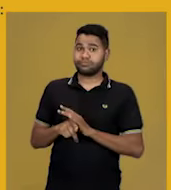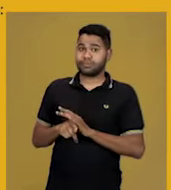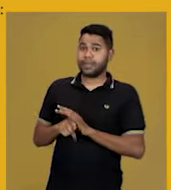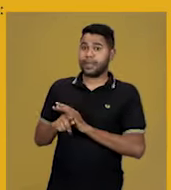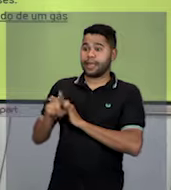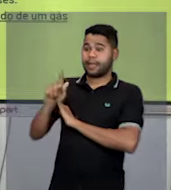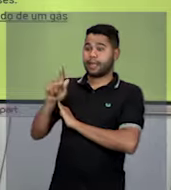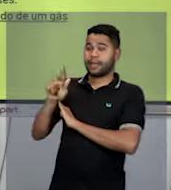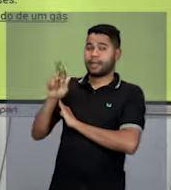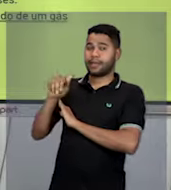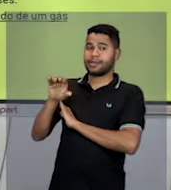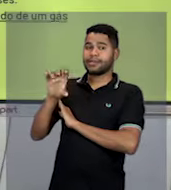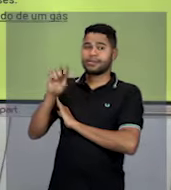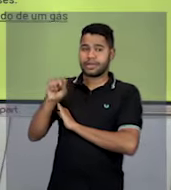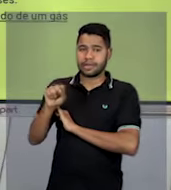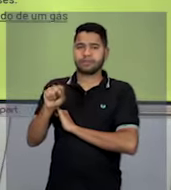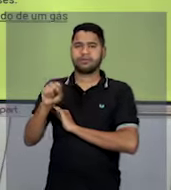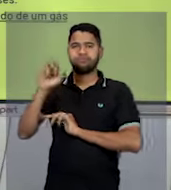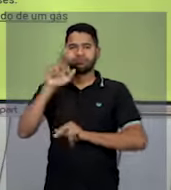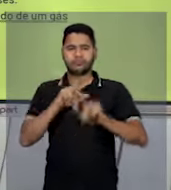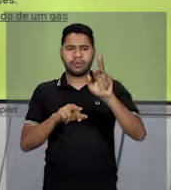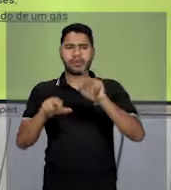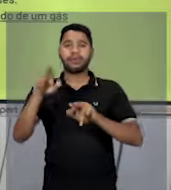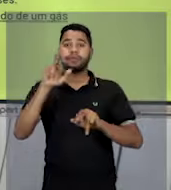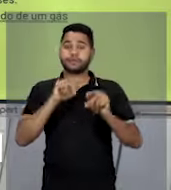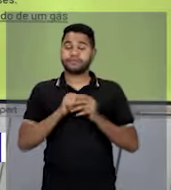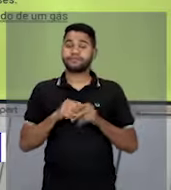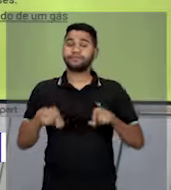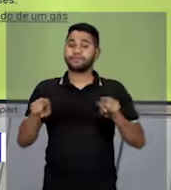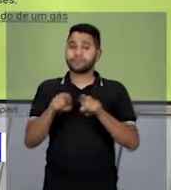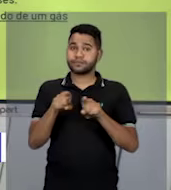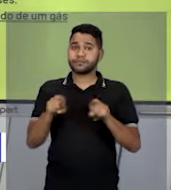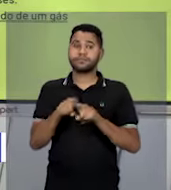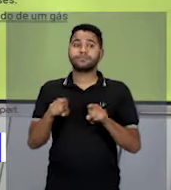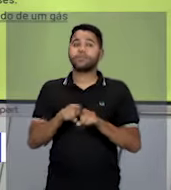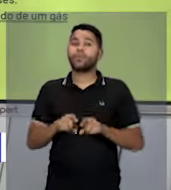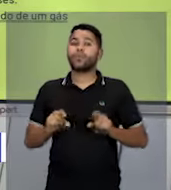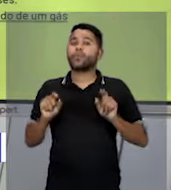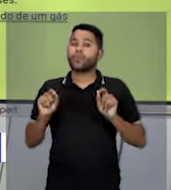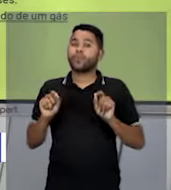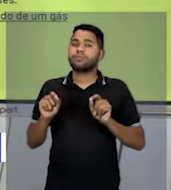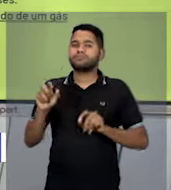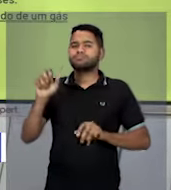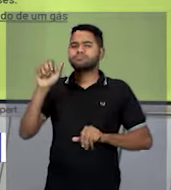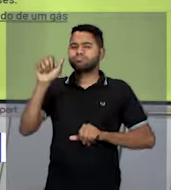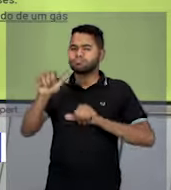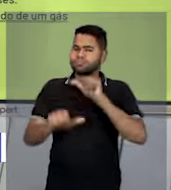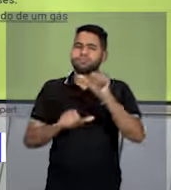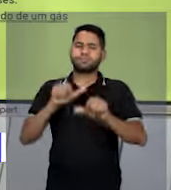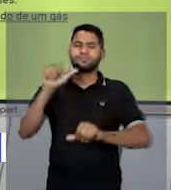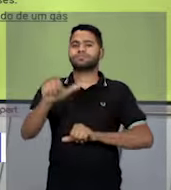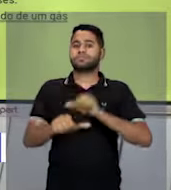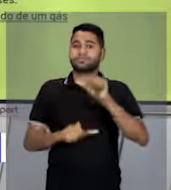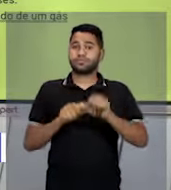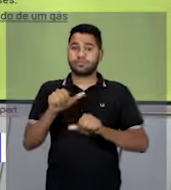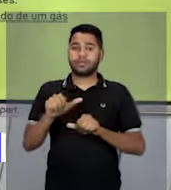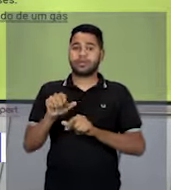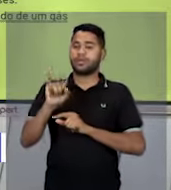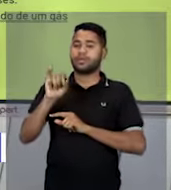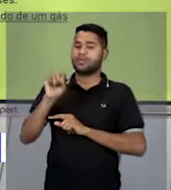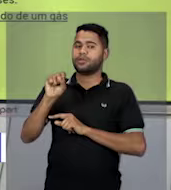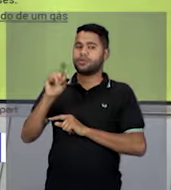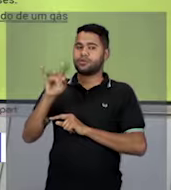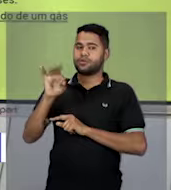essas grandezas que são chamadas de variáveis de estado, mas também iremos trabalhar as transformações gasosas,